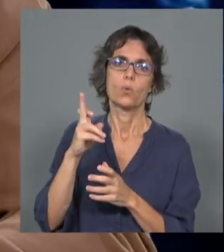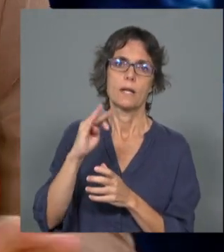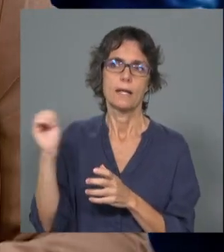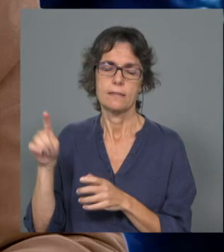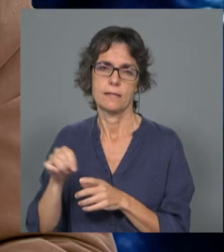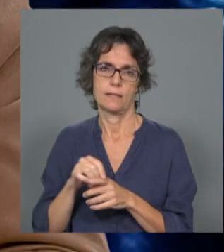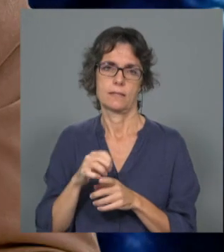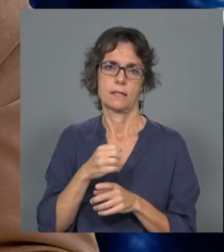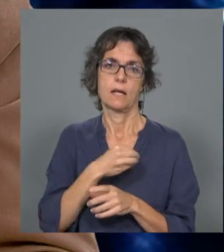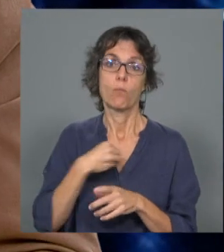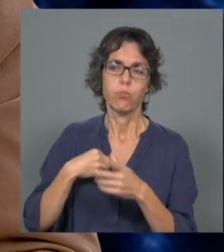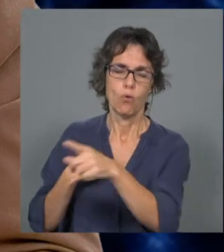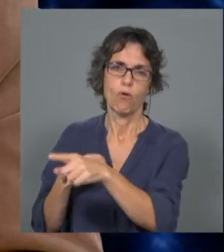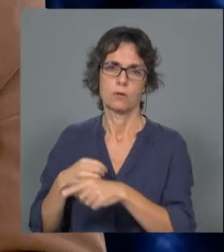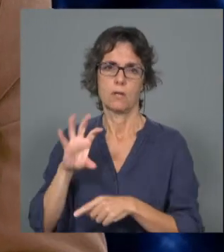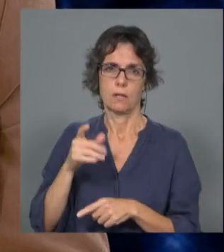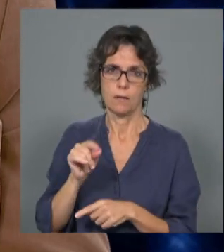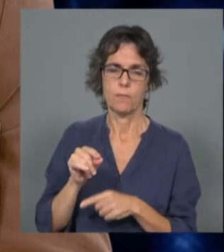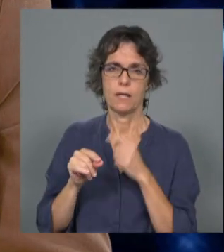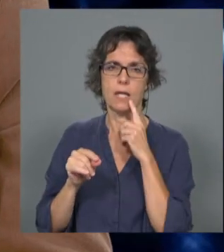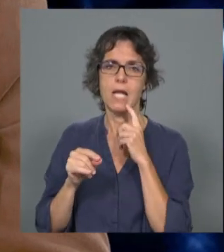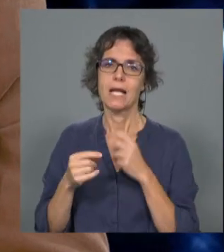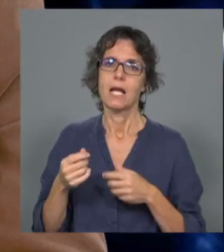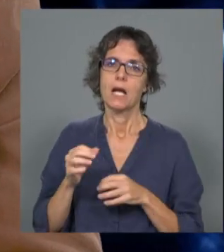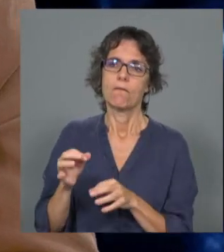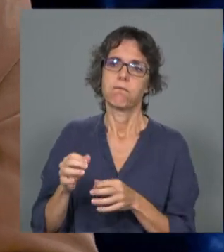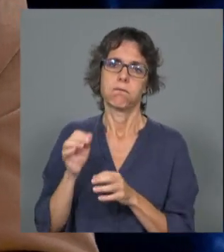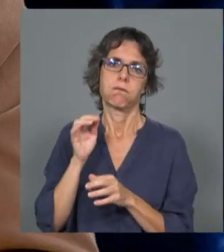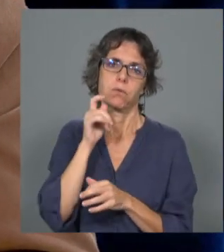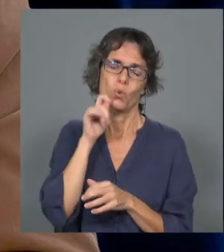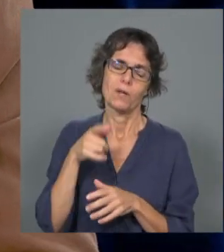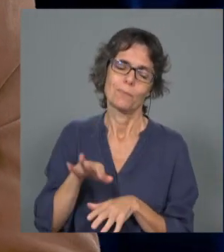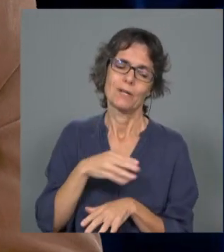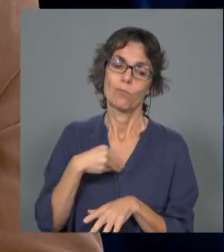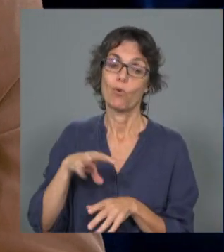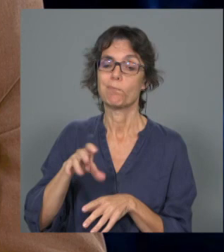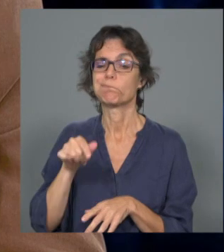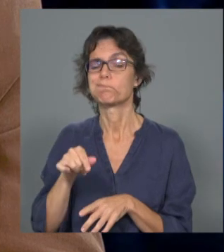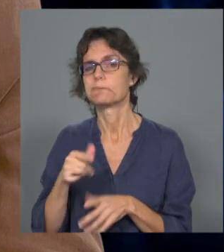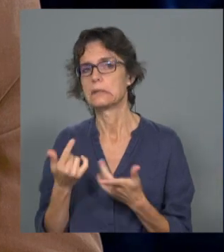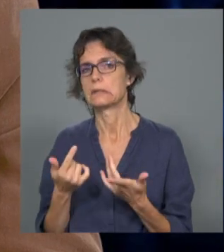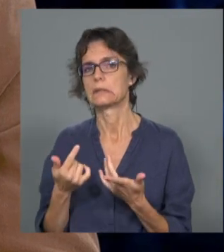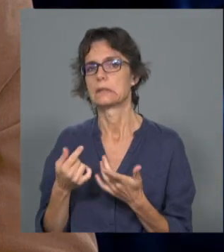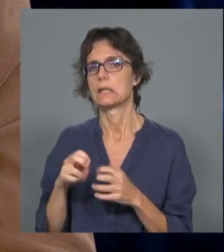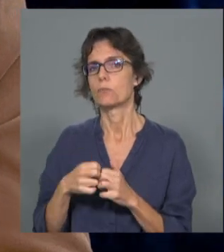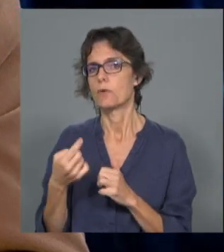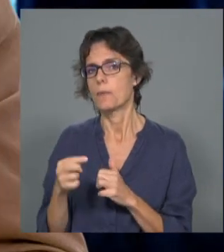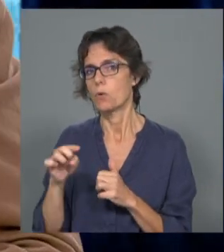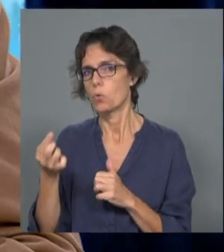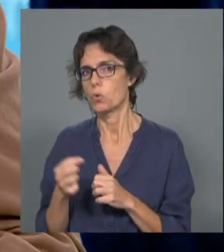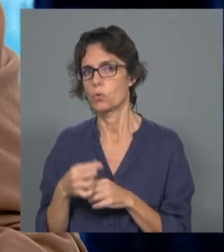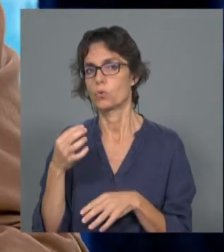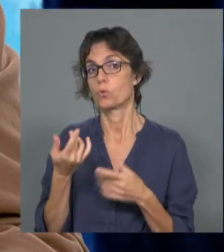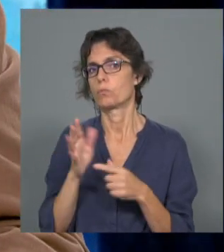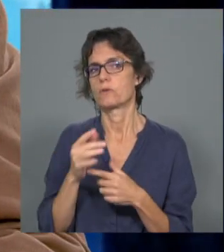que é absolutamente pró-Ucrânia, mas que tem problemas graves de perseguição à imprensa e de independência dos tribunais, não